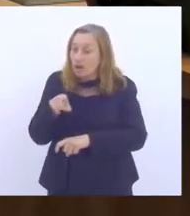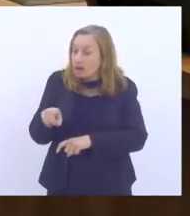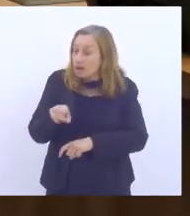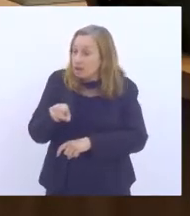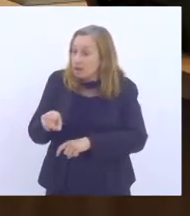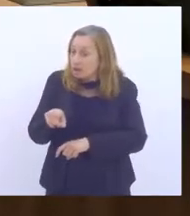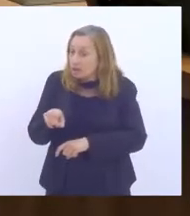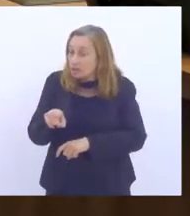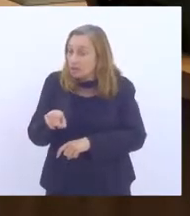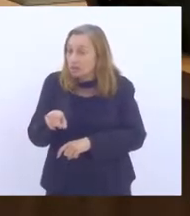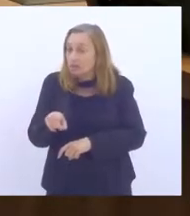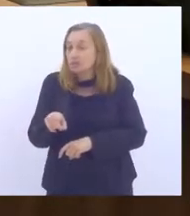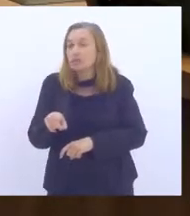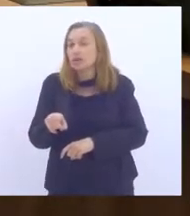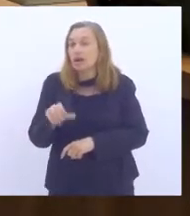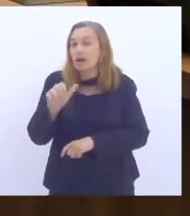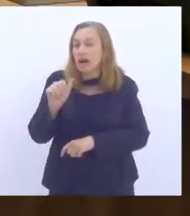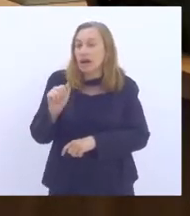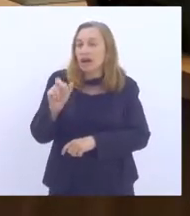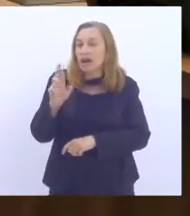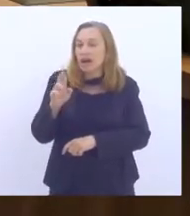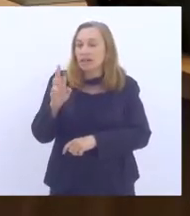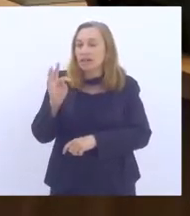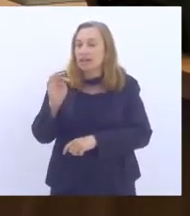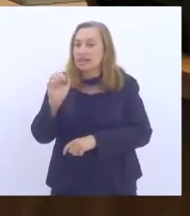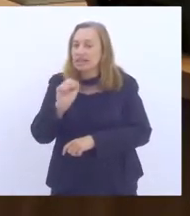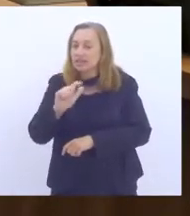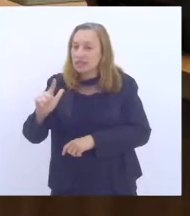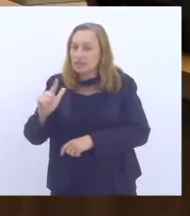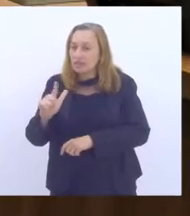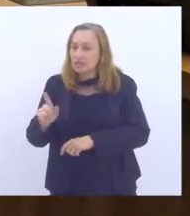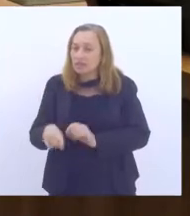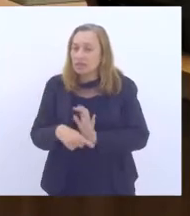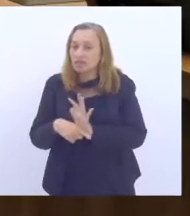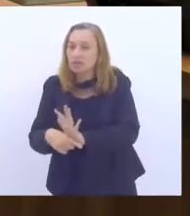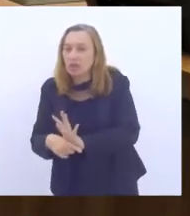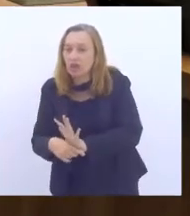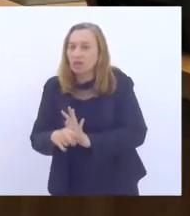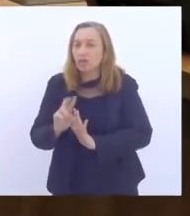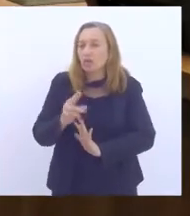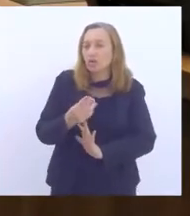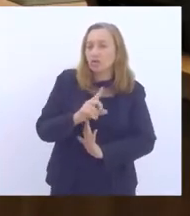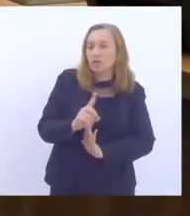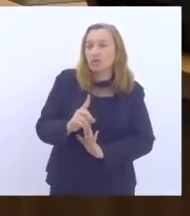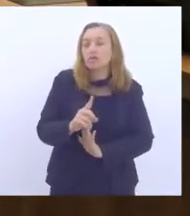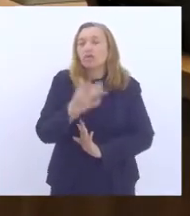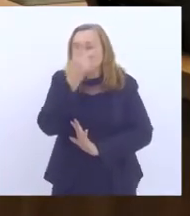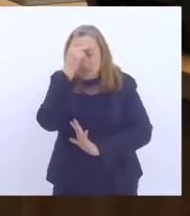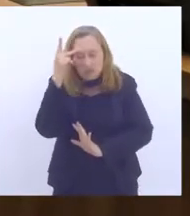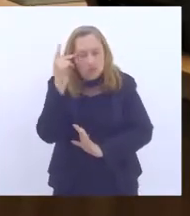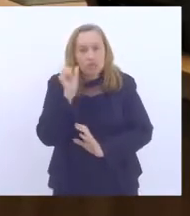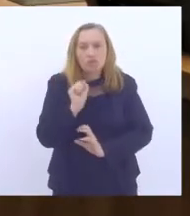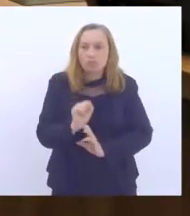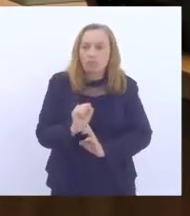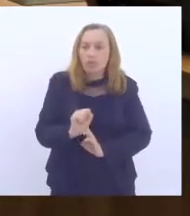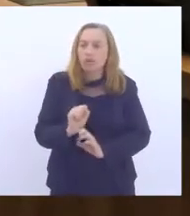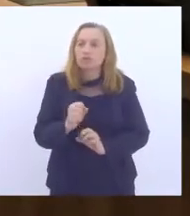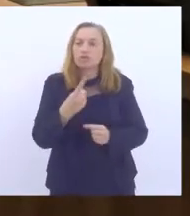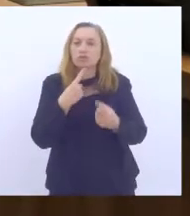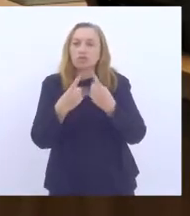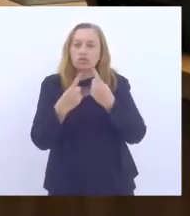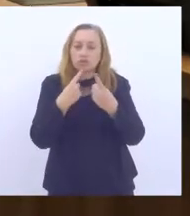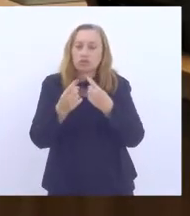ser inclusive na forma artesanal mais ou menos o beneficiado enfim pessoas que possam trazer um